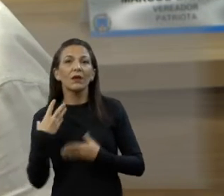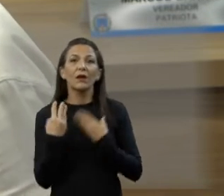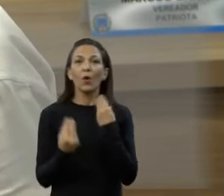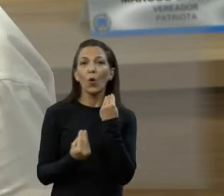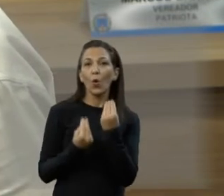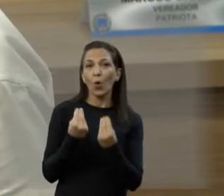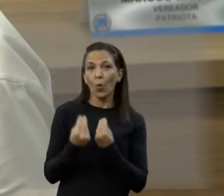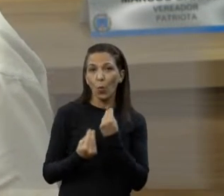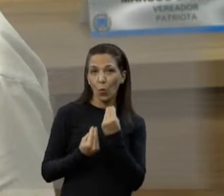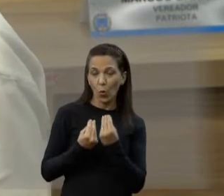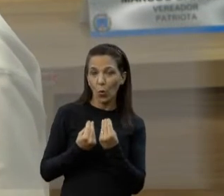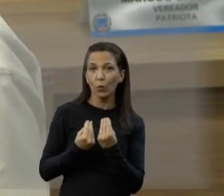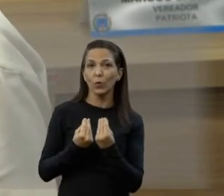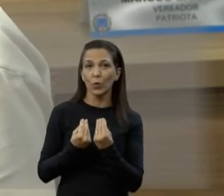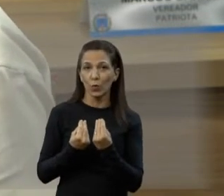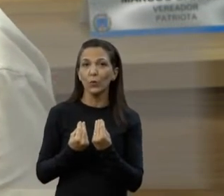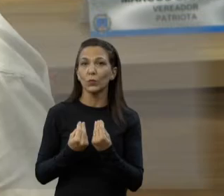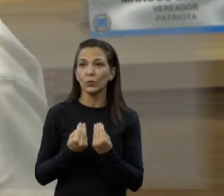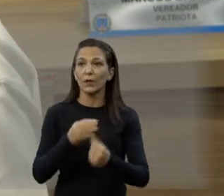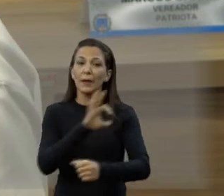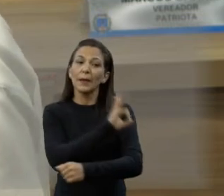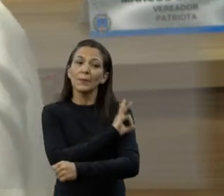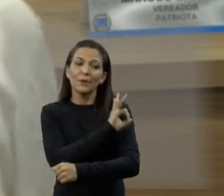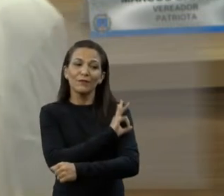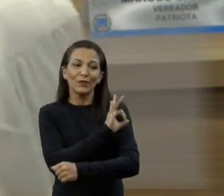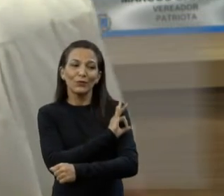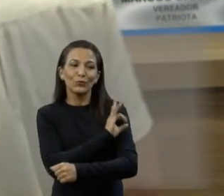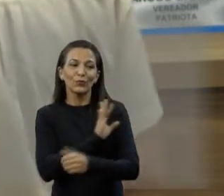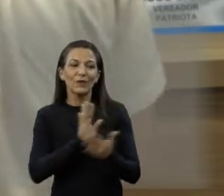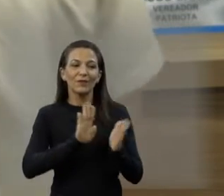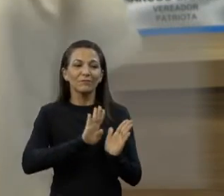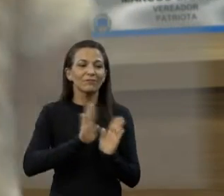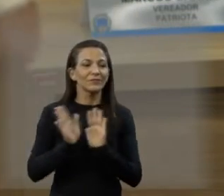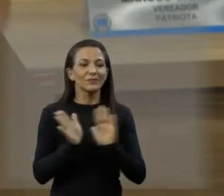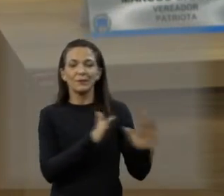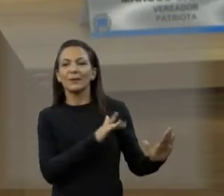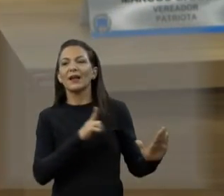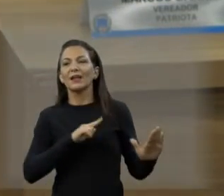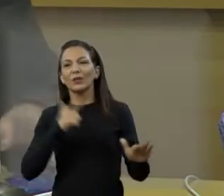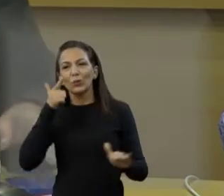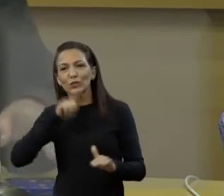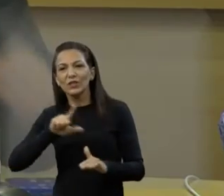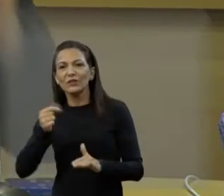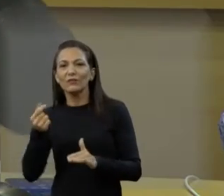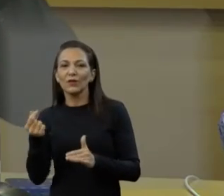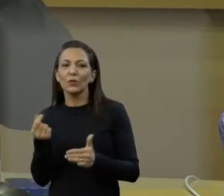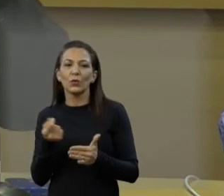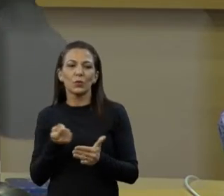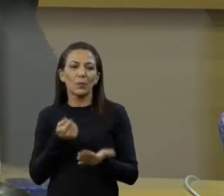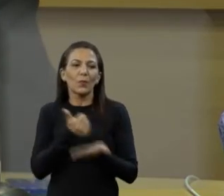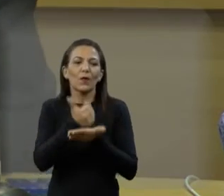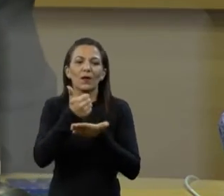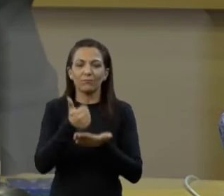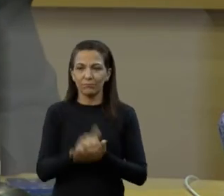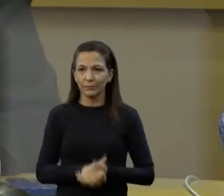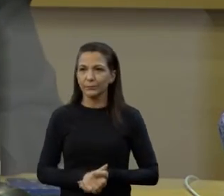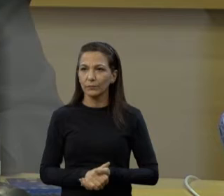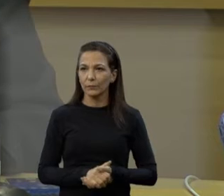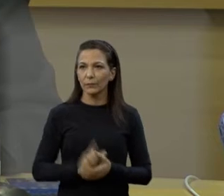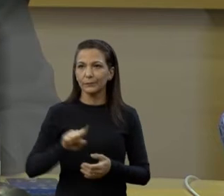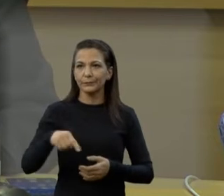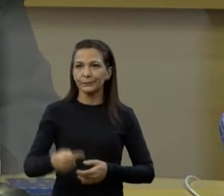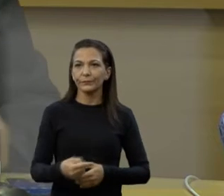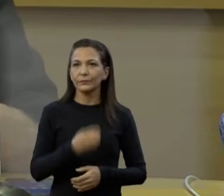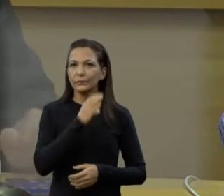coisa que possa fazer aí para a gente se desonerar prefeitura e conseguisse os valores tá o João Vereador João